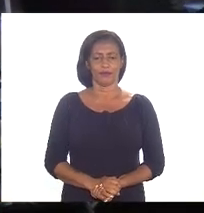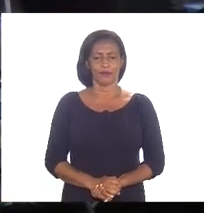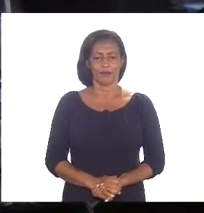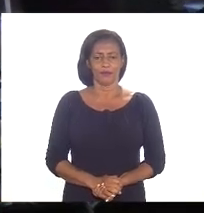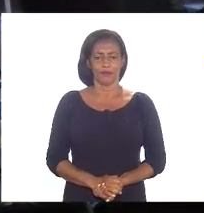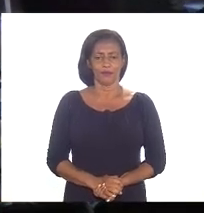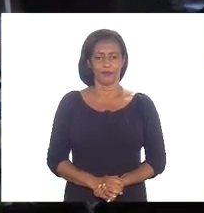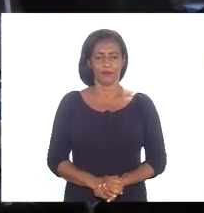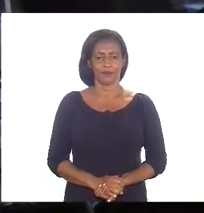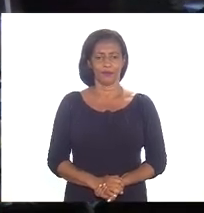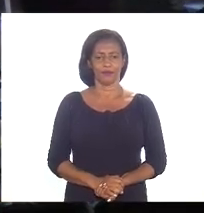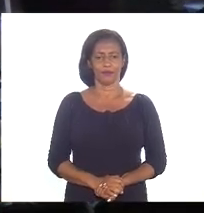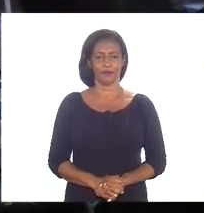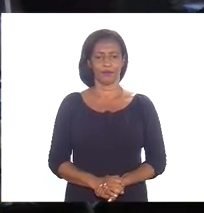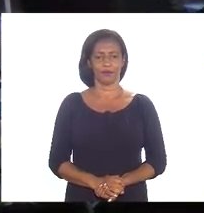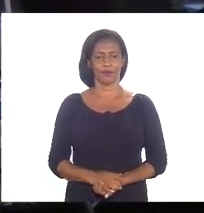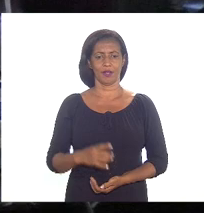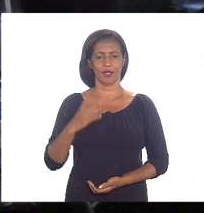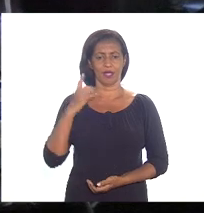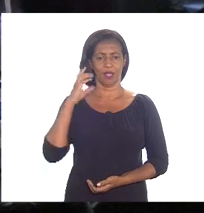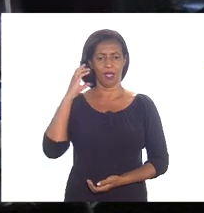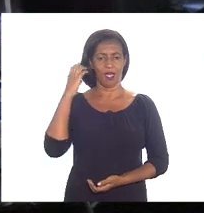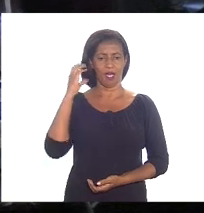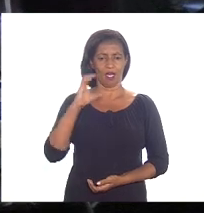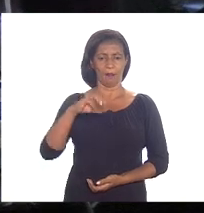Paulo. Deputado Marcelo Cabeleireiro.